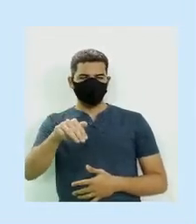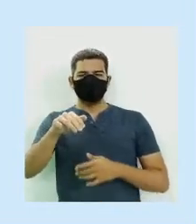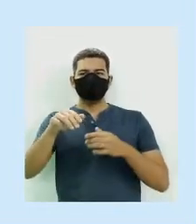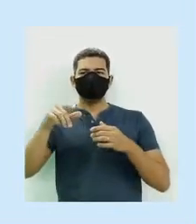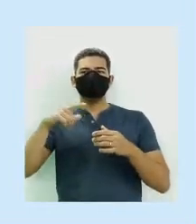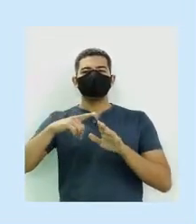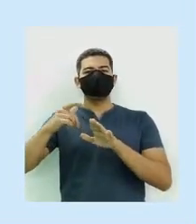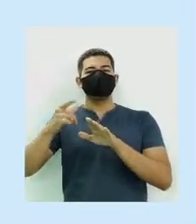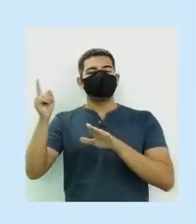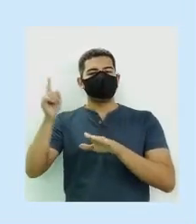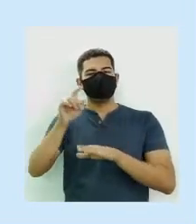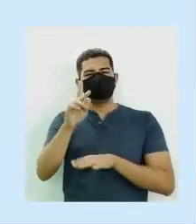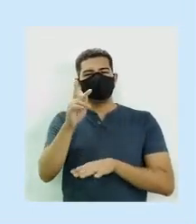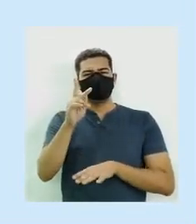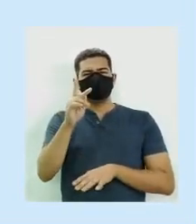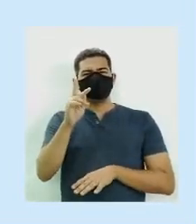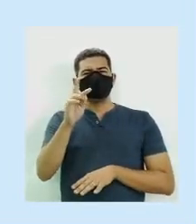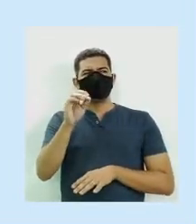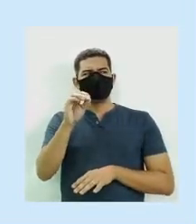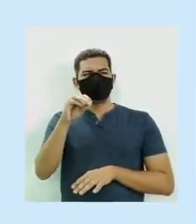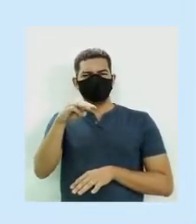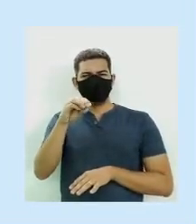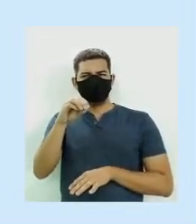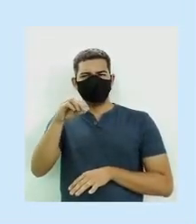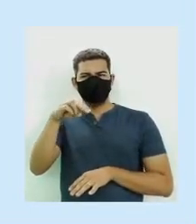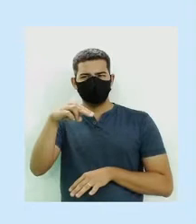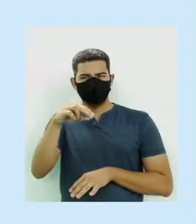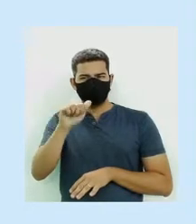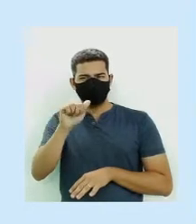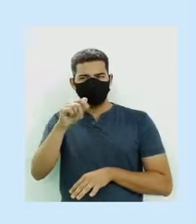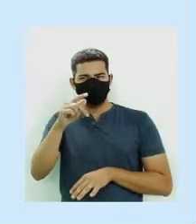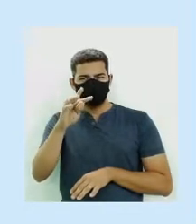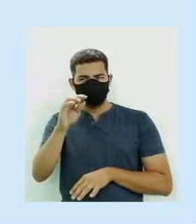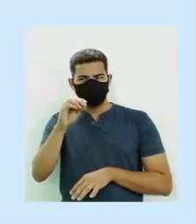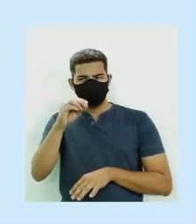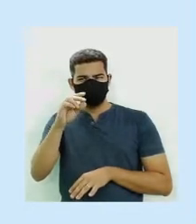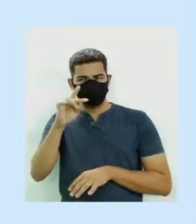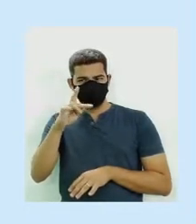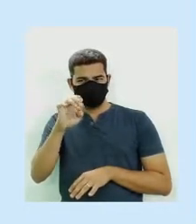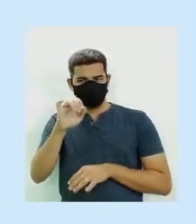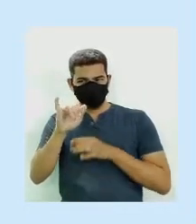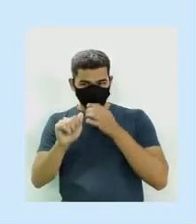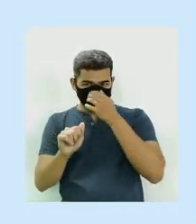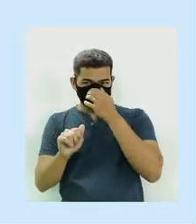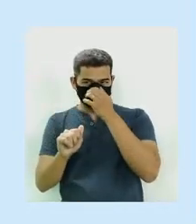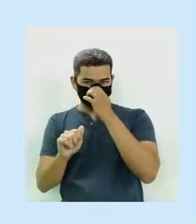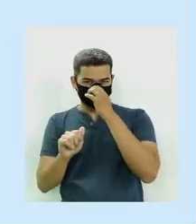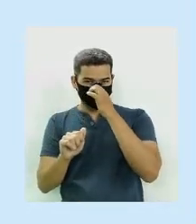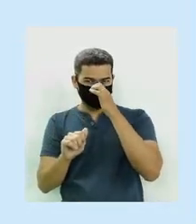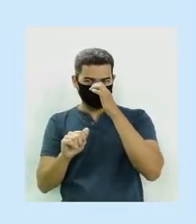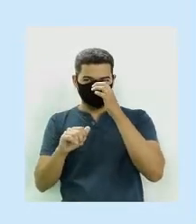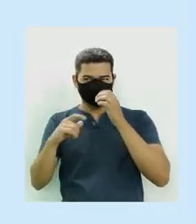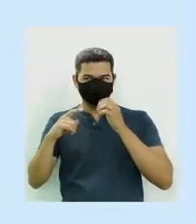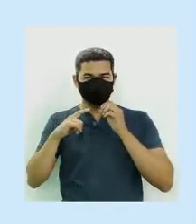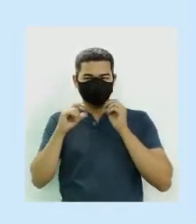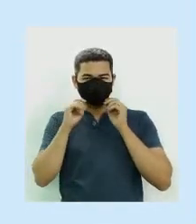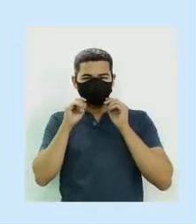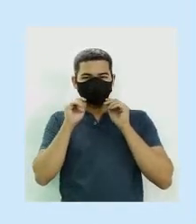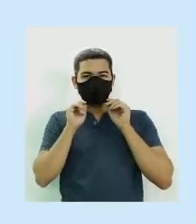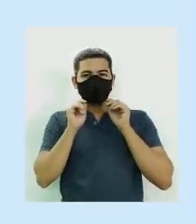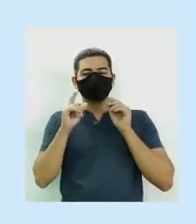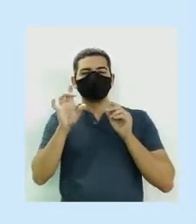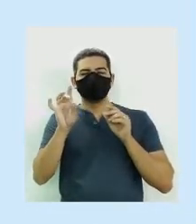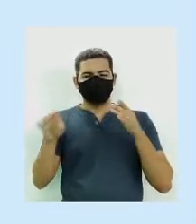ele vem da onomatopeia inglesa, de língua inglesa no caso. Para quem não lembra, né, vamos fazer uma